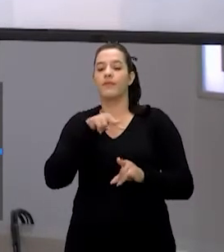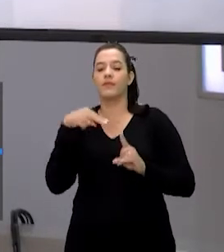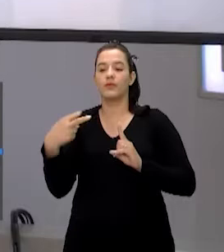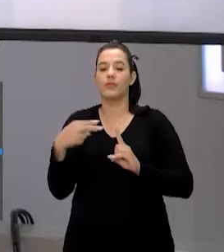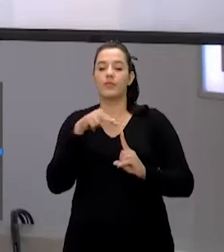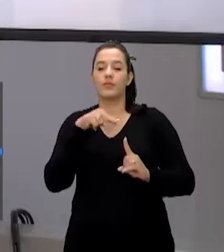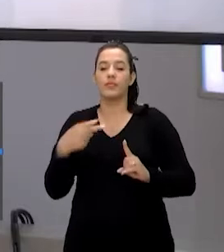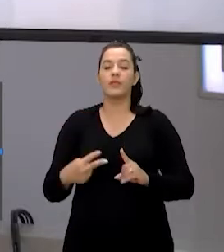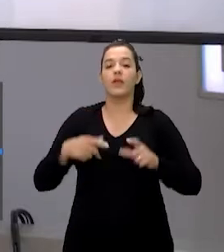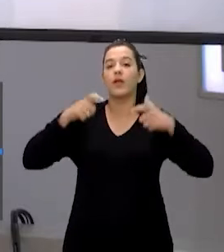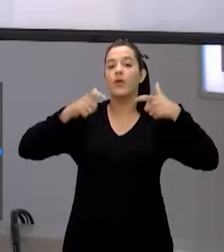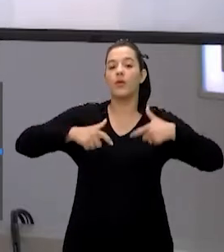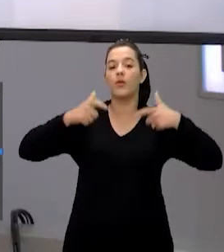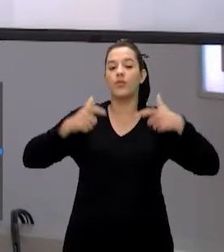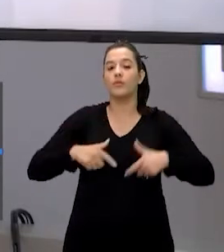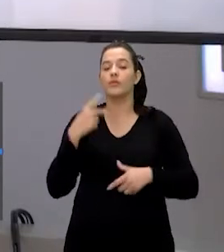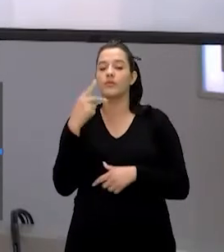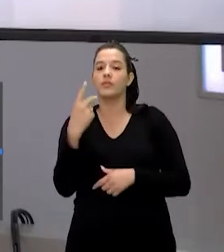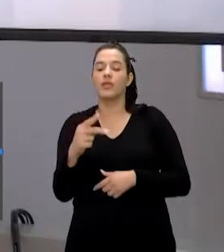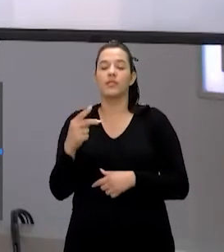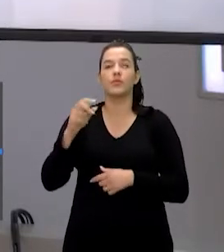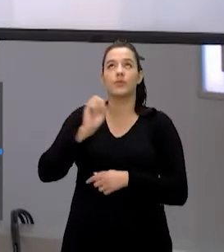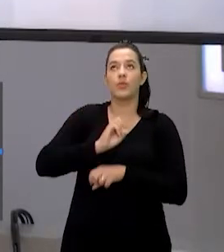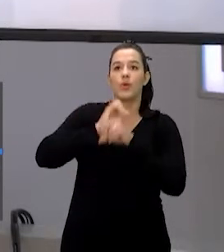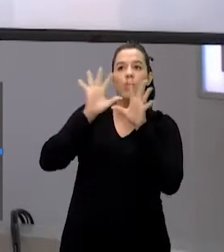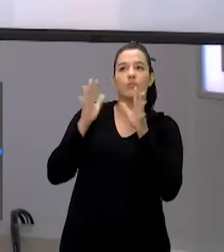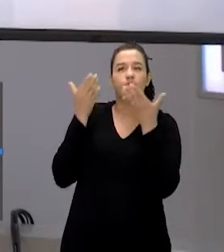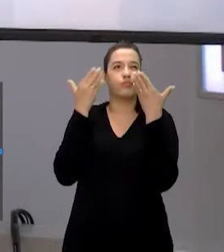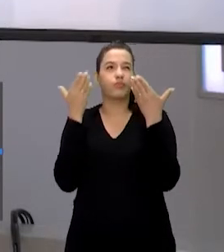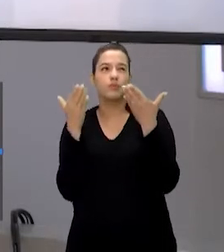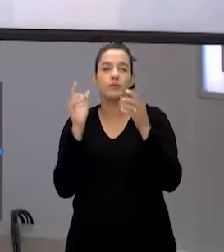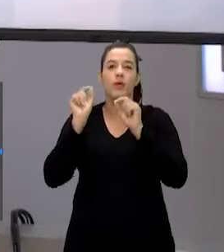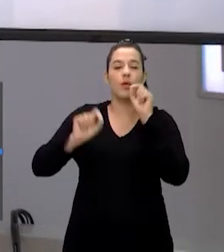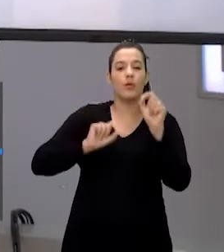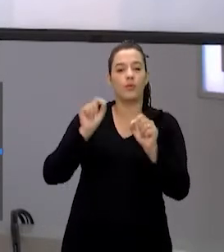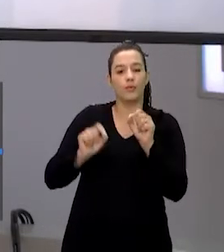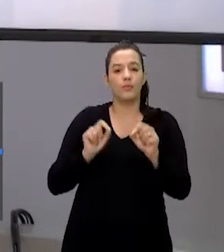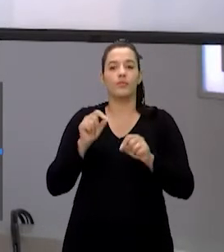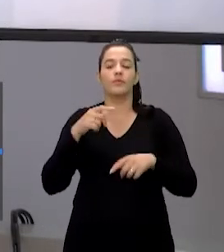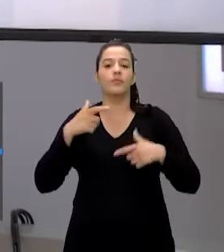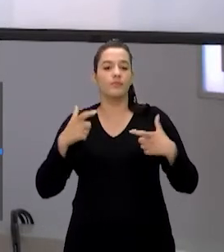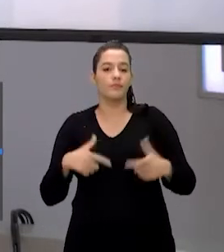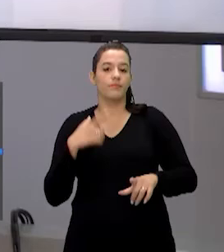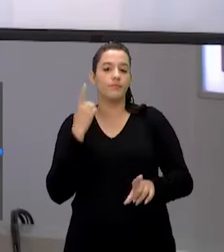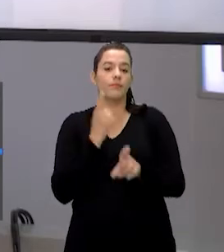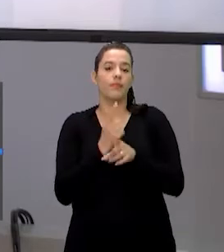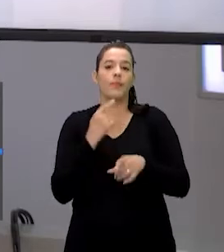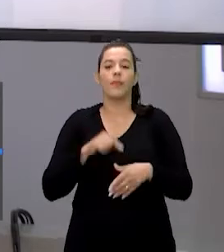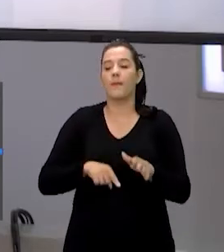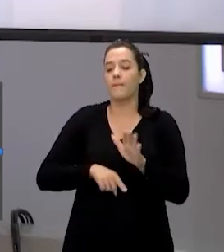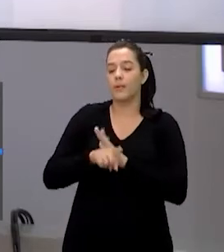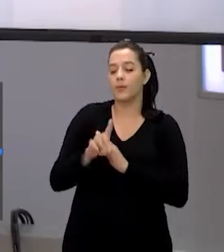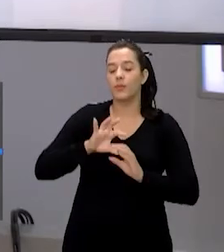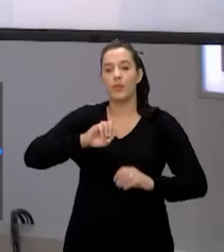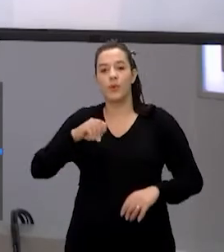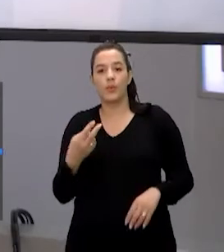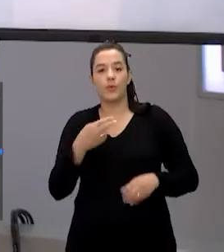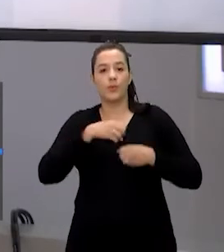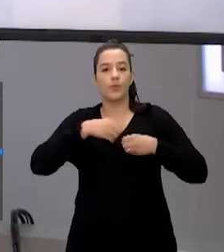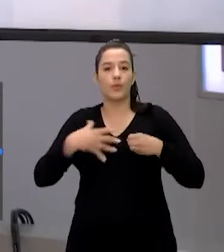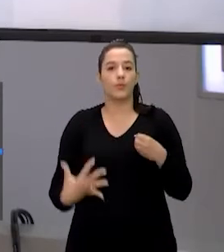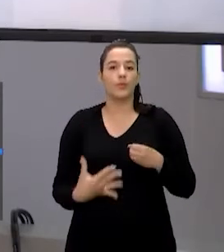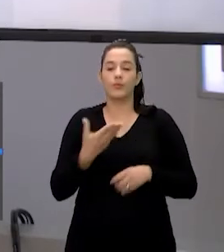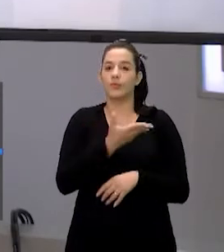né, onde está a sua dúvida, onde está o problema ali na questão ou no conteúdo que você ainda